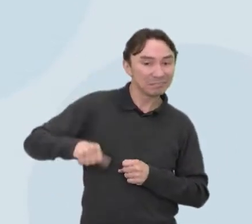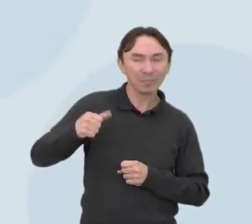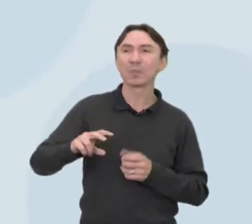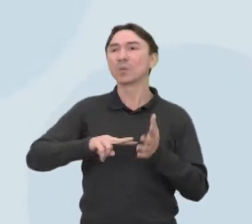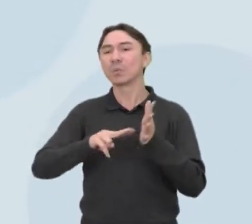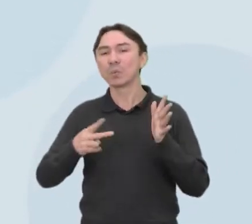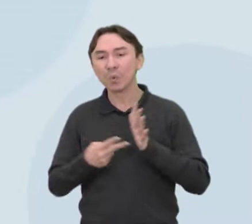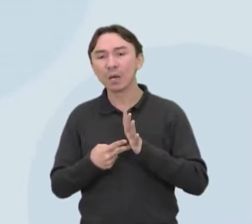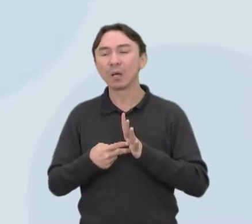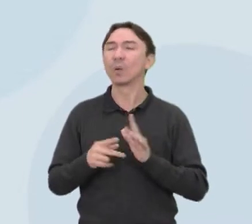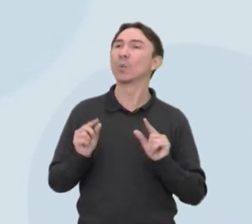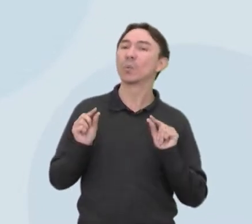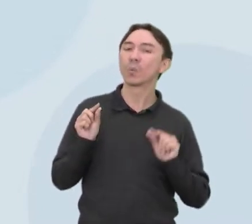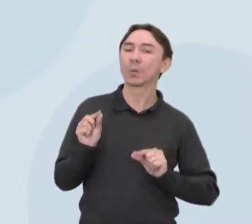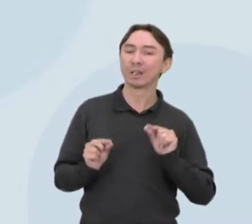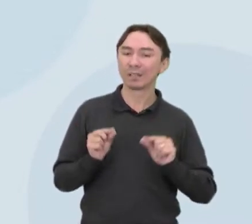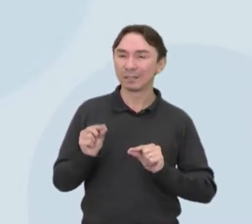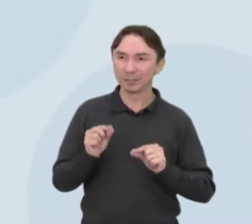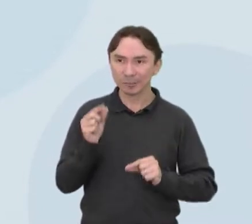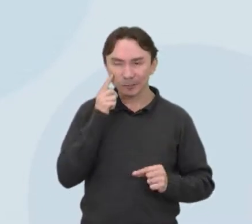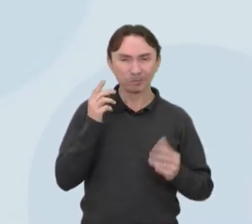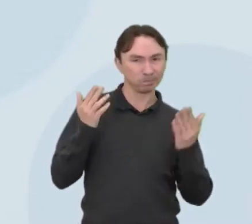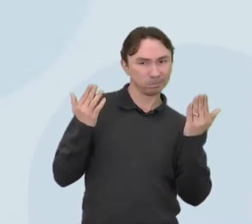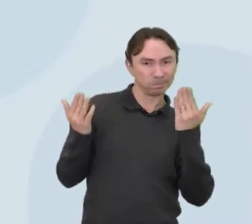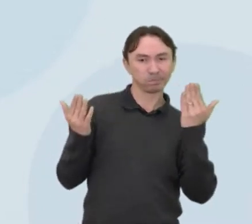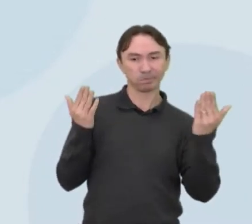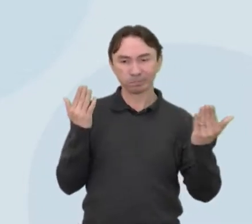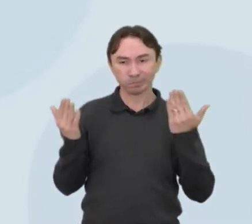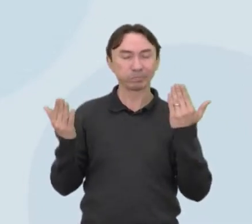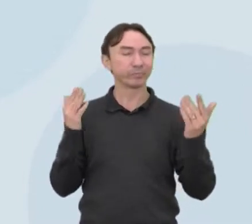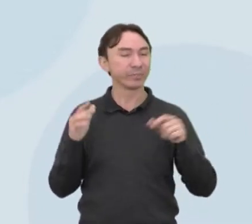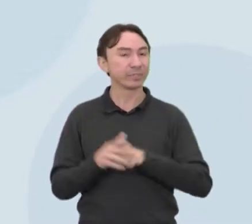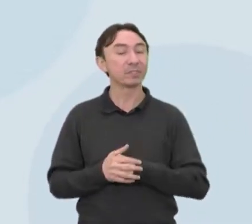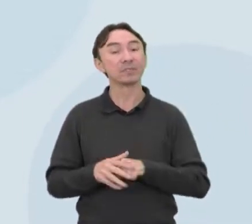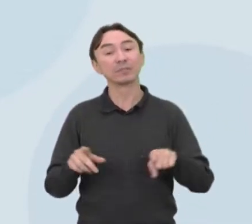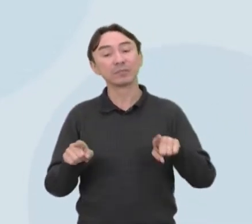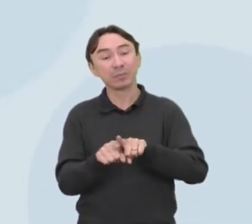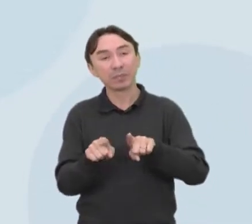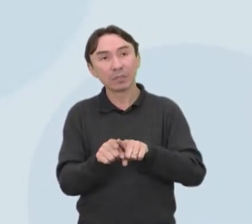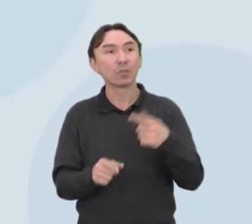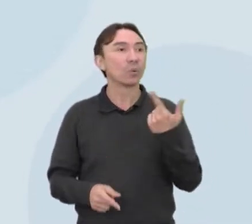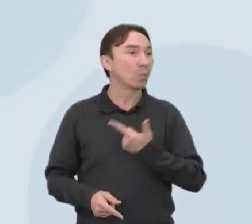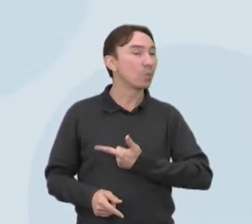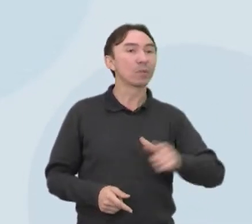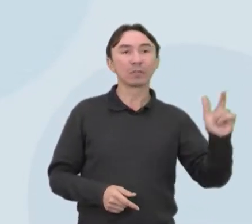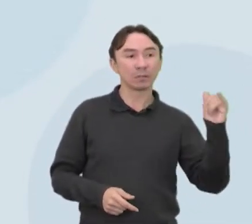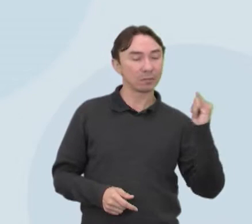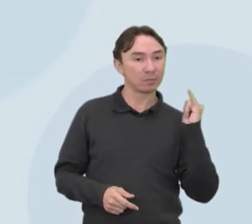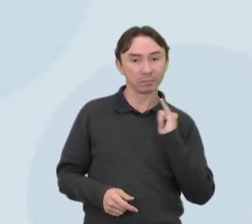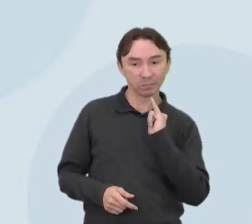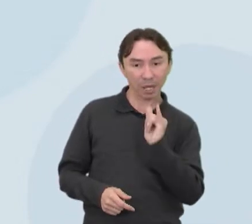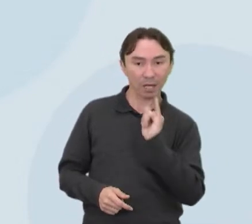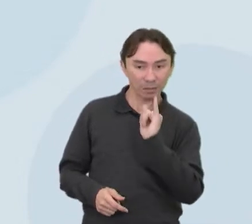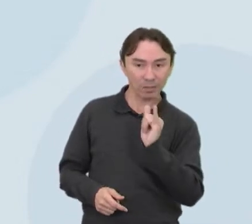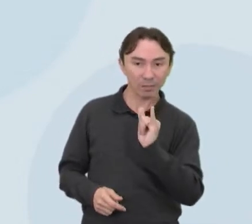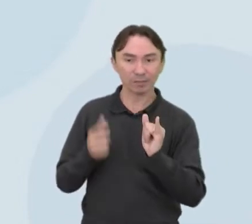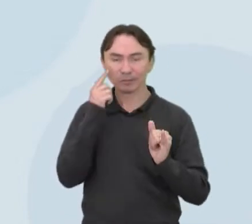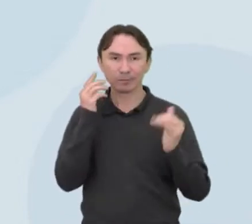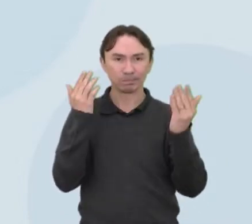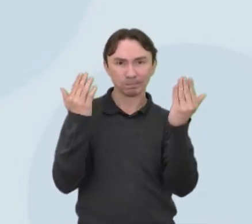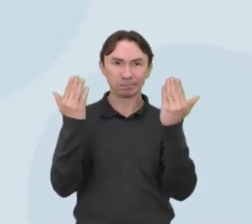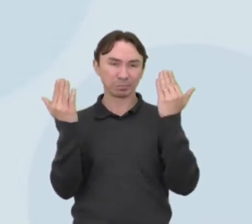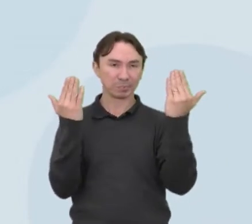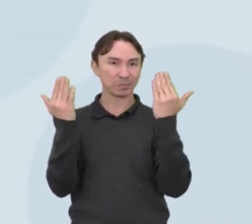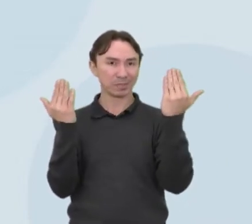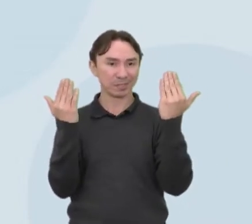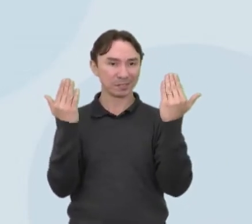significado histórico e comparando-as a narrativas que contemplem outros agentes e